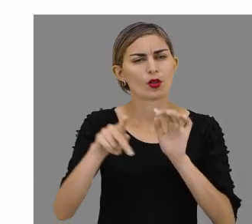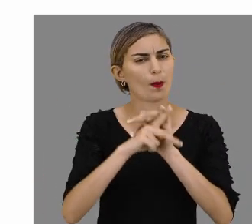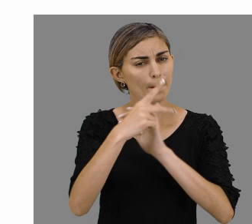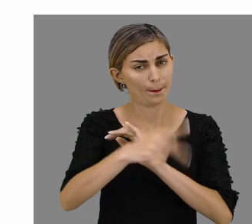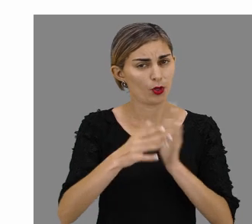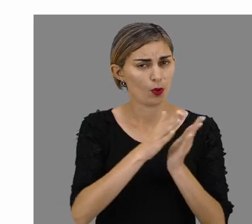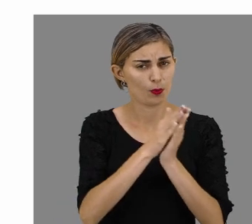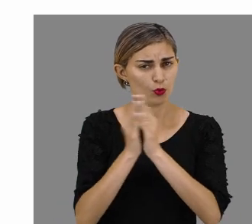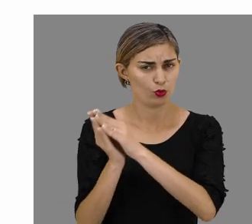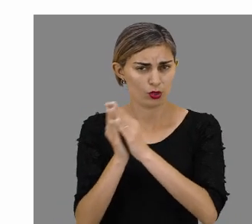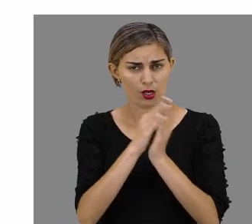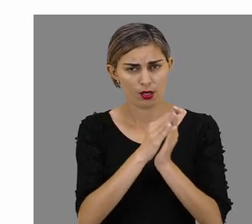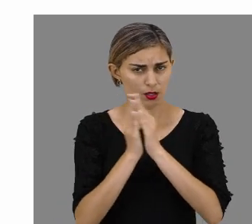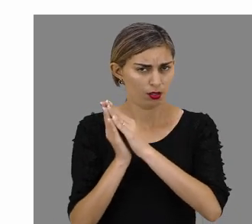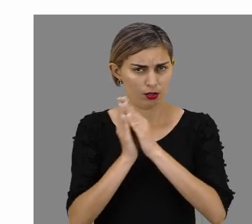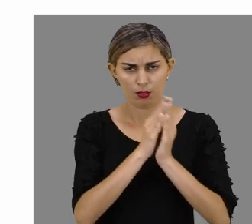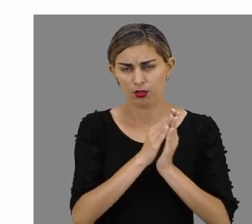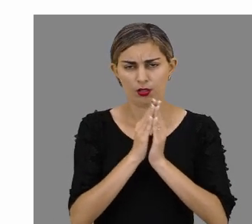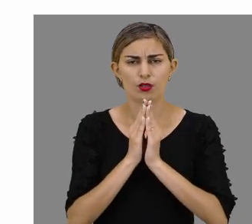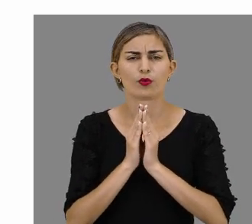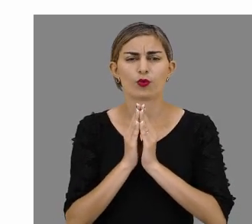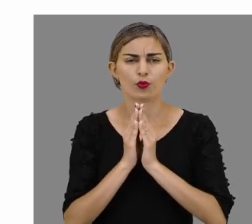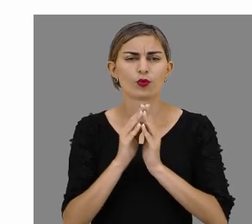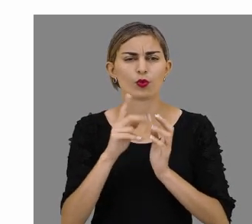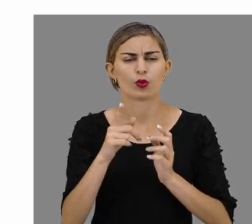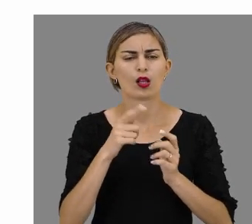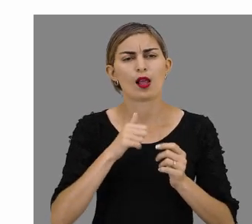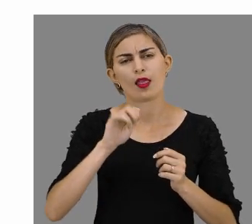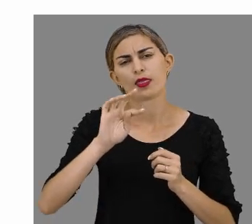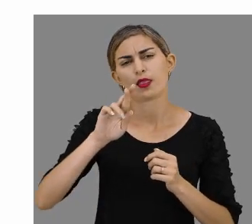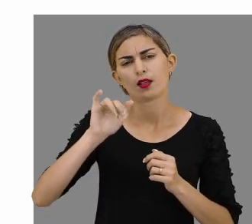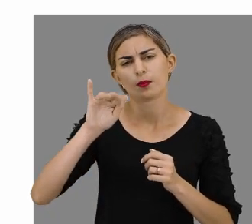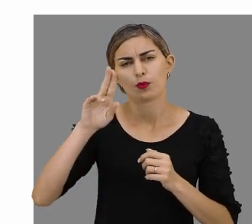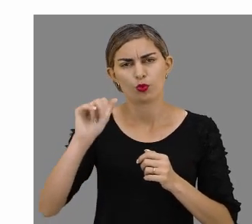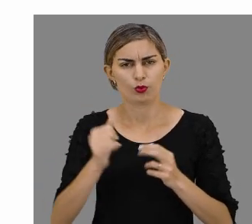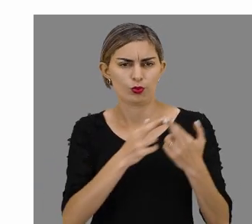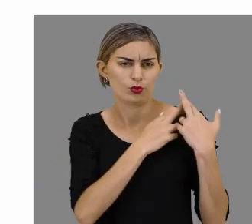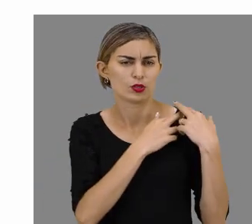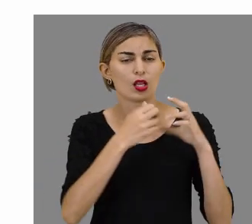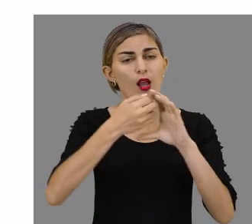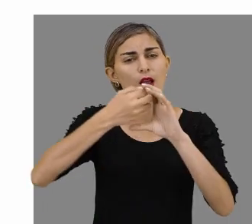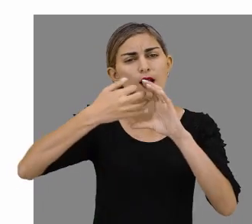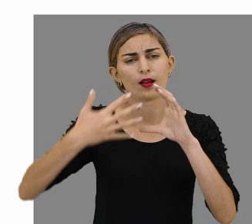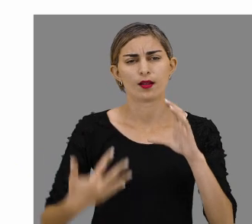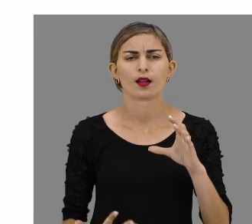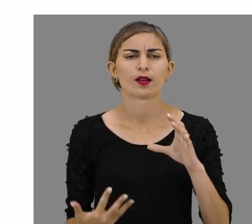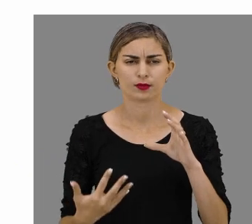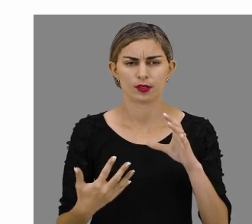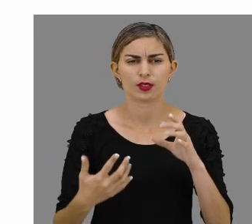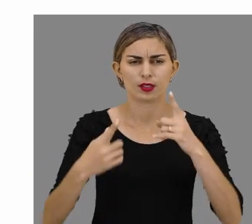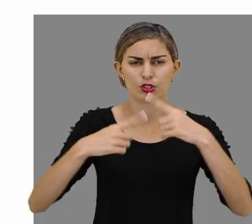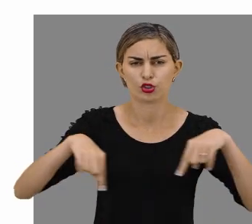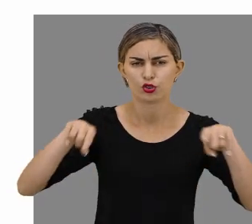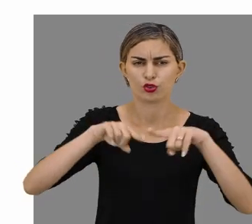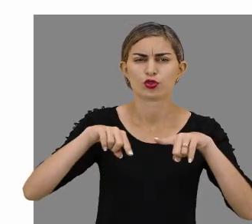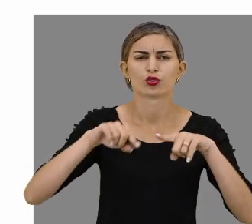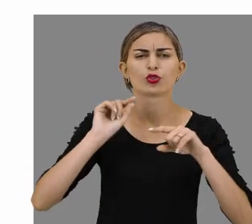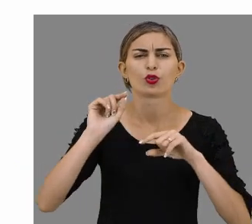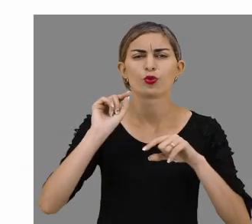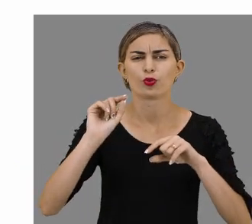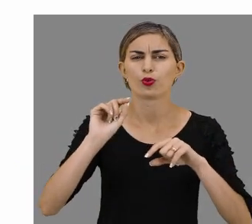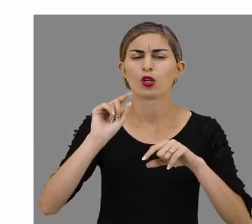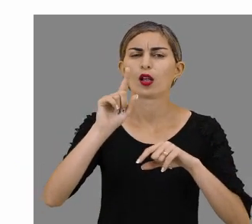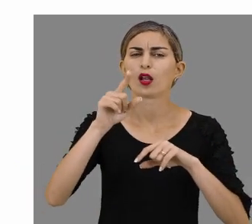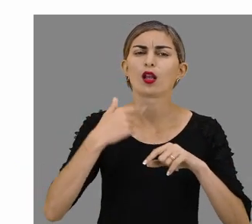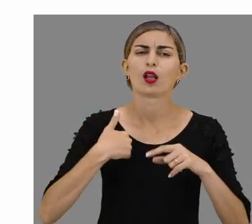o próprio bonequinho do biscoito. Os atributos são as características do nosso boneco do